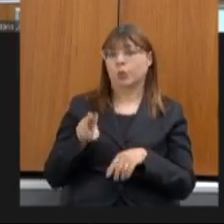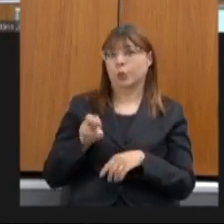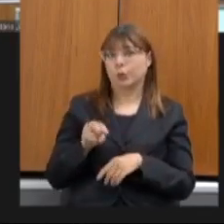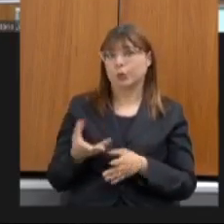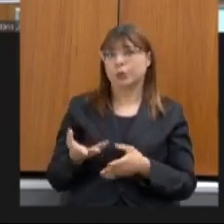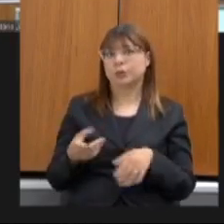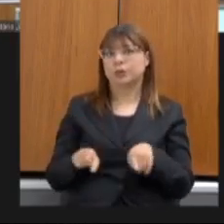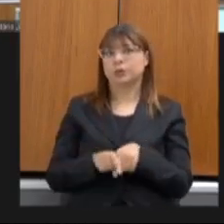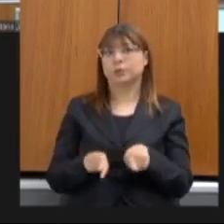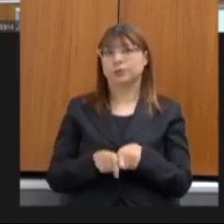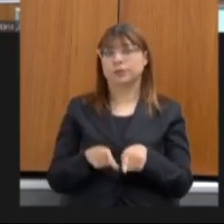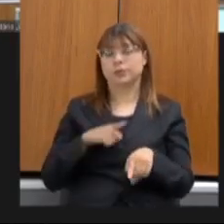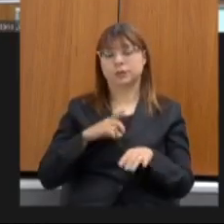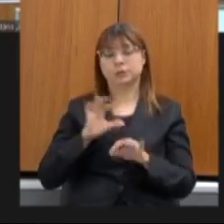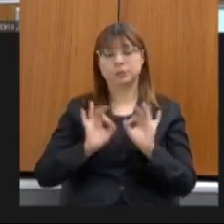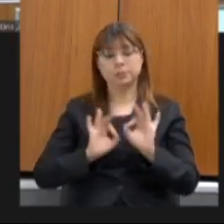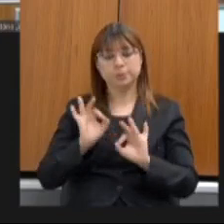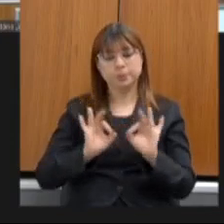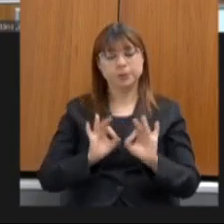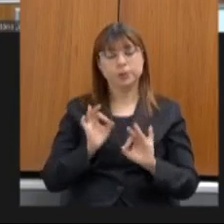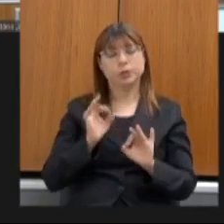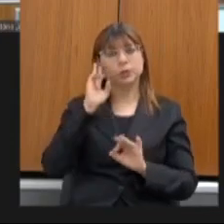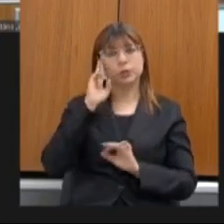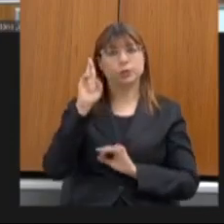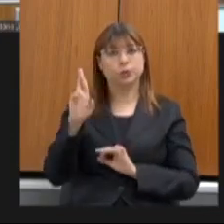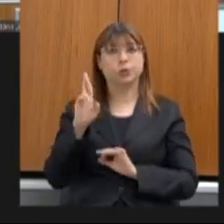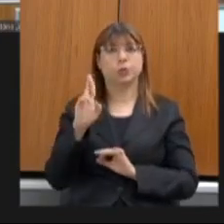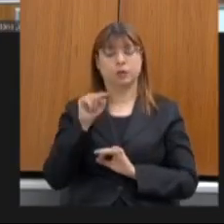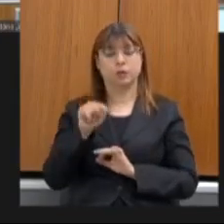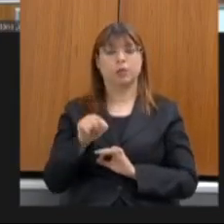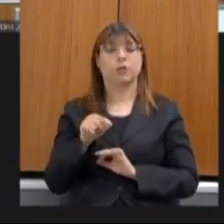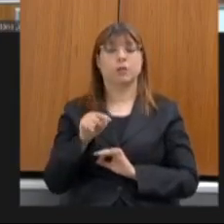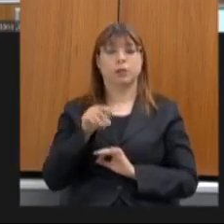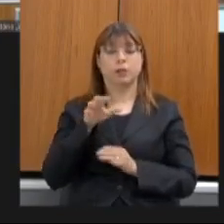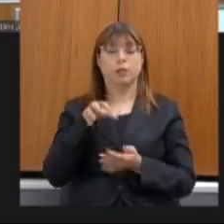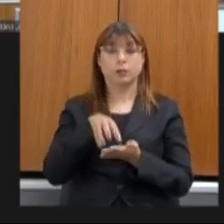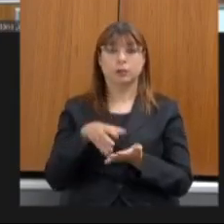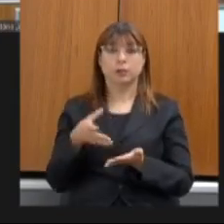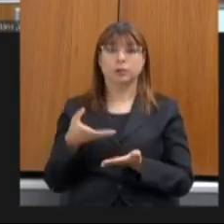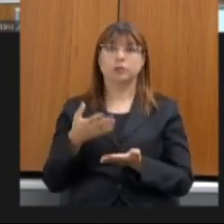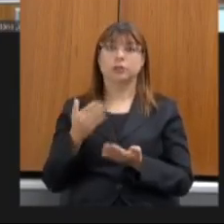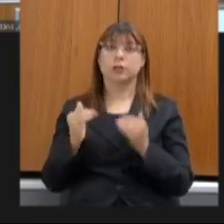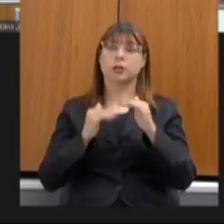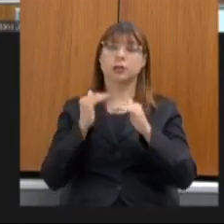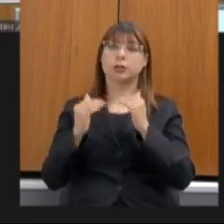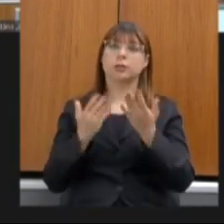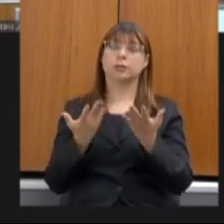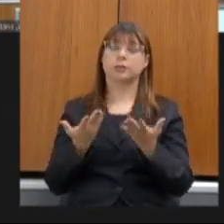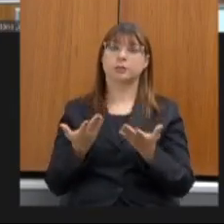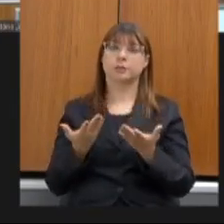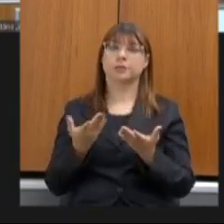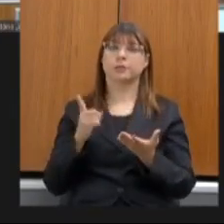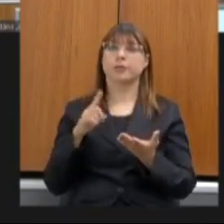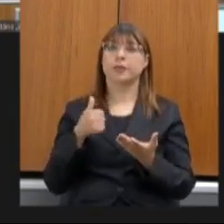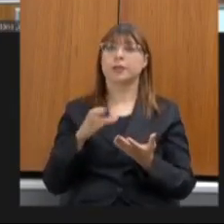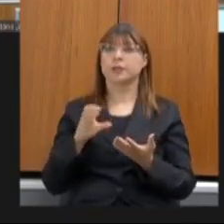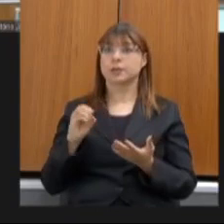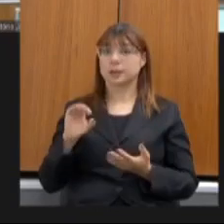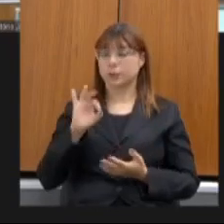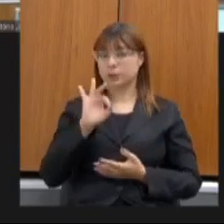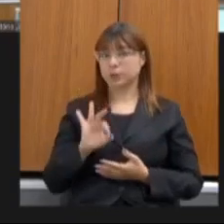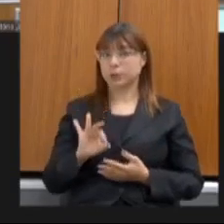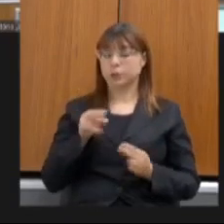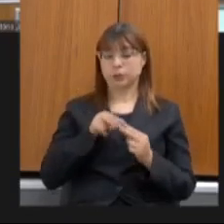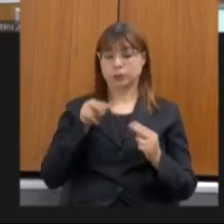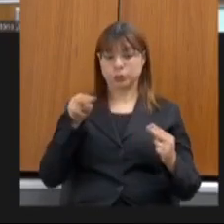de planos diretores agência avançou para anuência 100% digital e essa digitalização